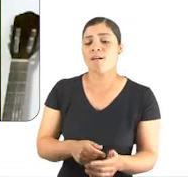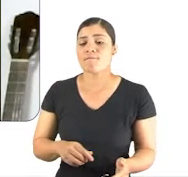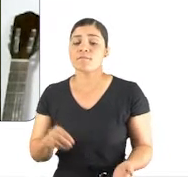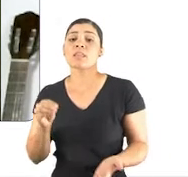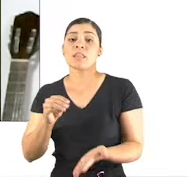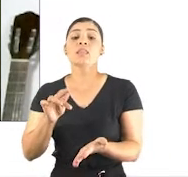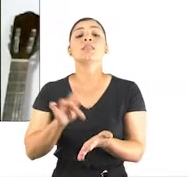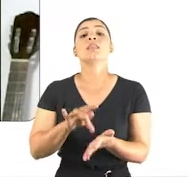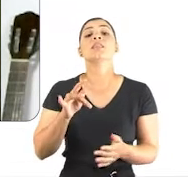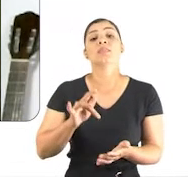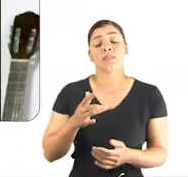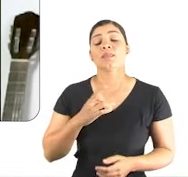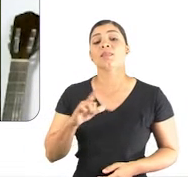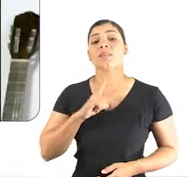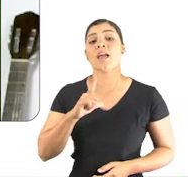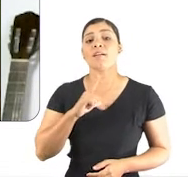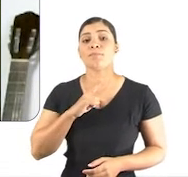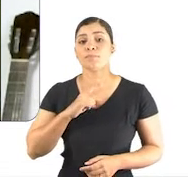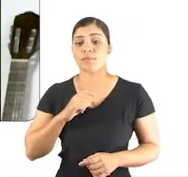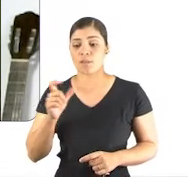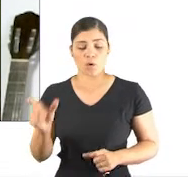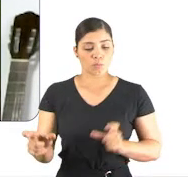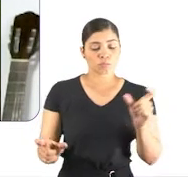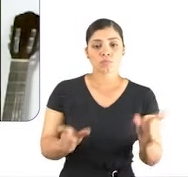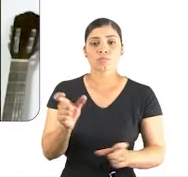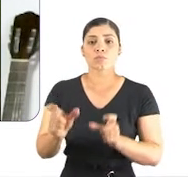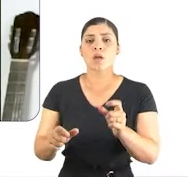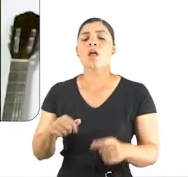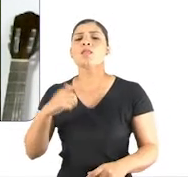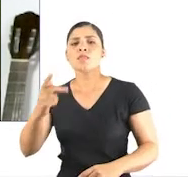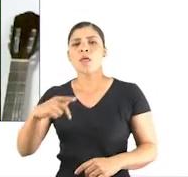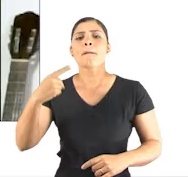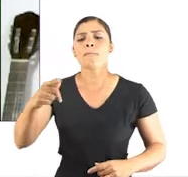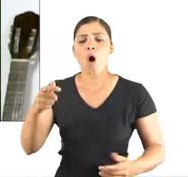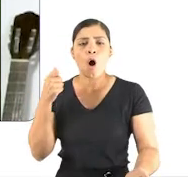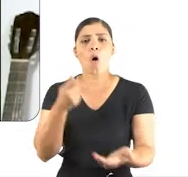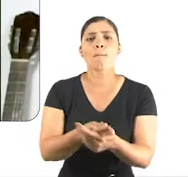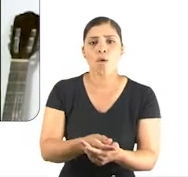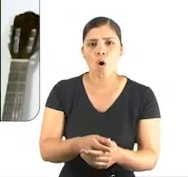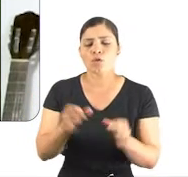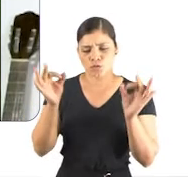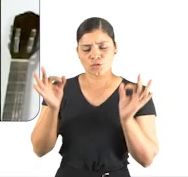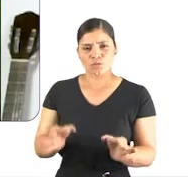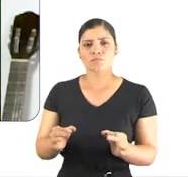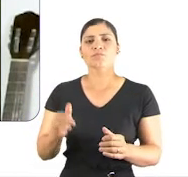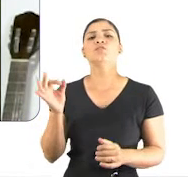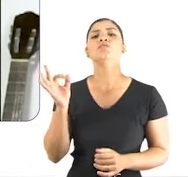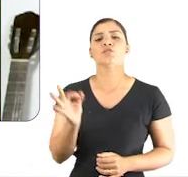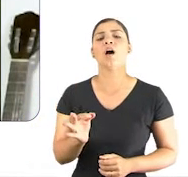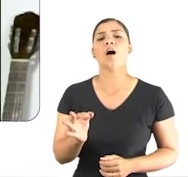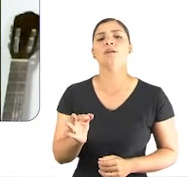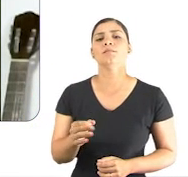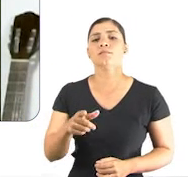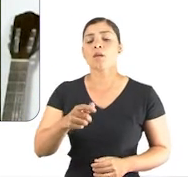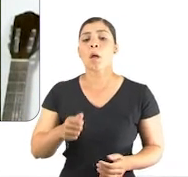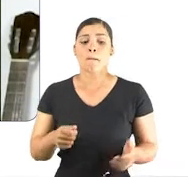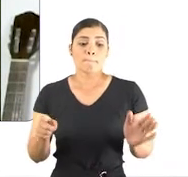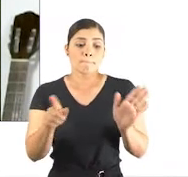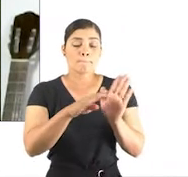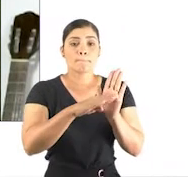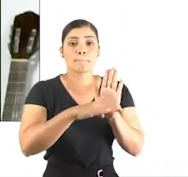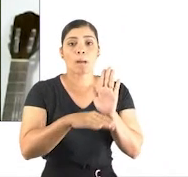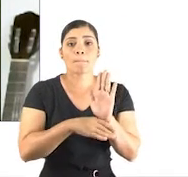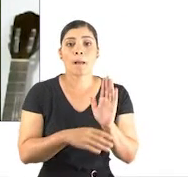nessa cadeia um elo muito importante. Depois que você comprou, fez uma boa negociação, você precisa fazer esse material